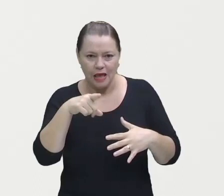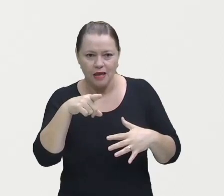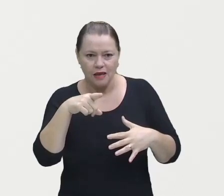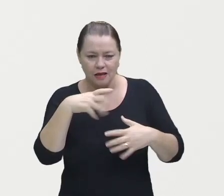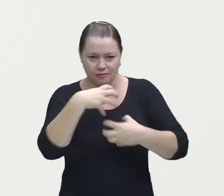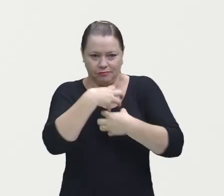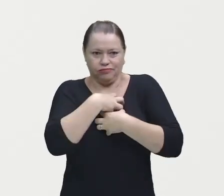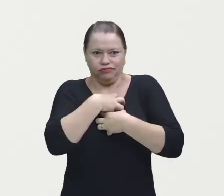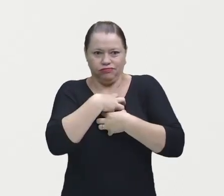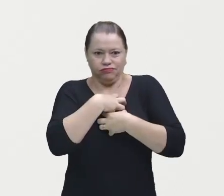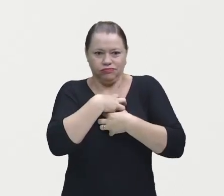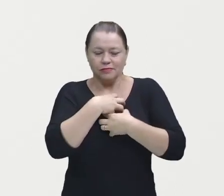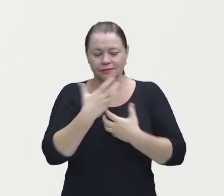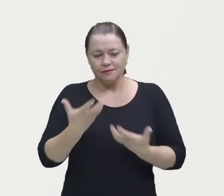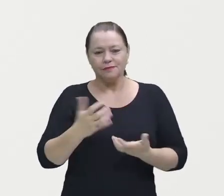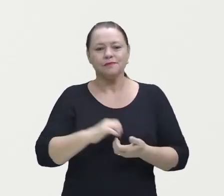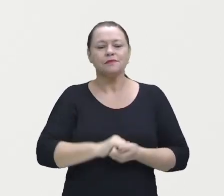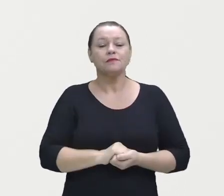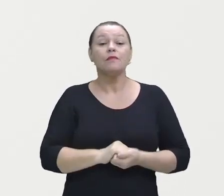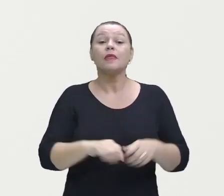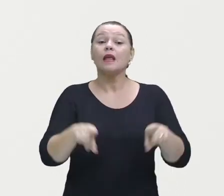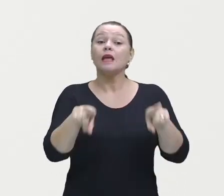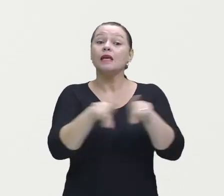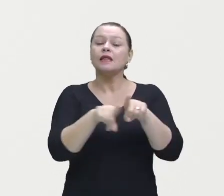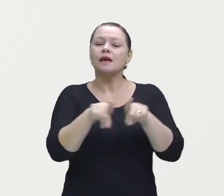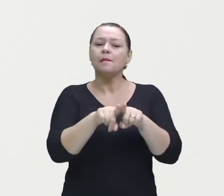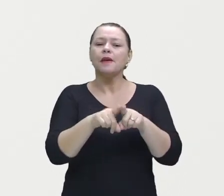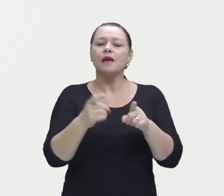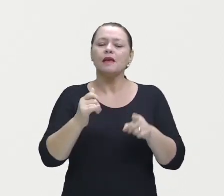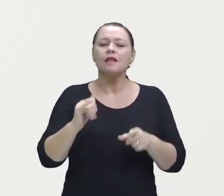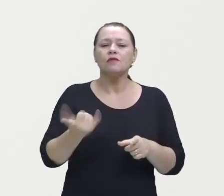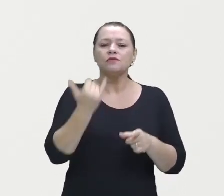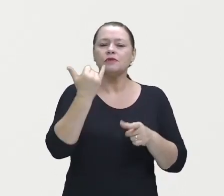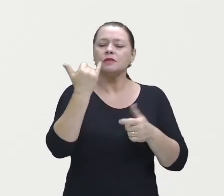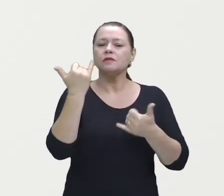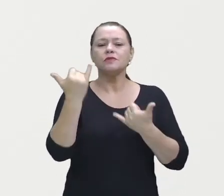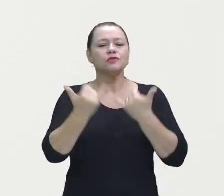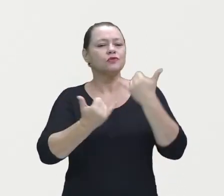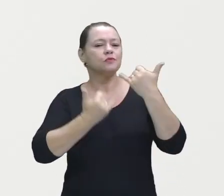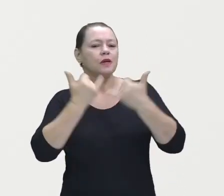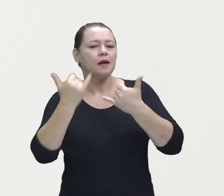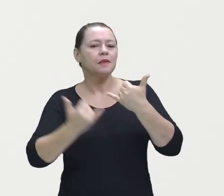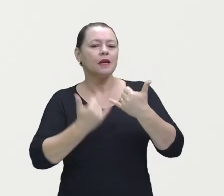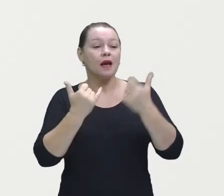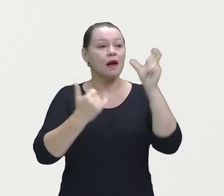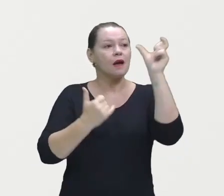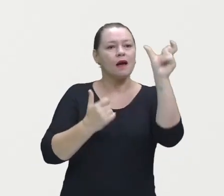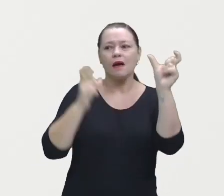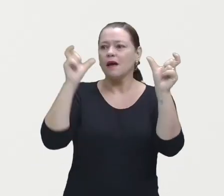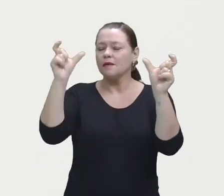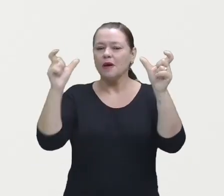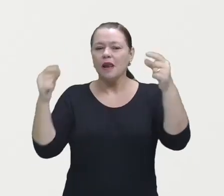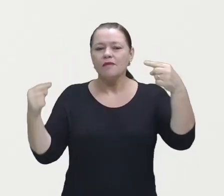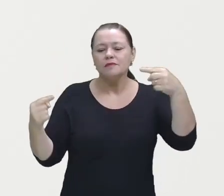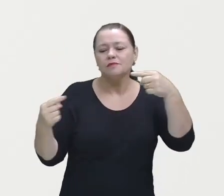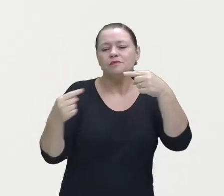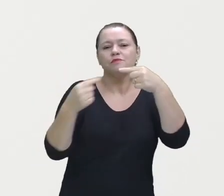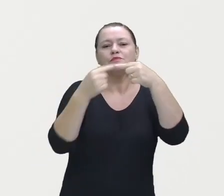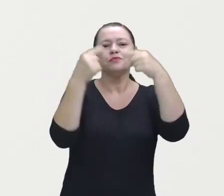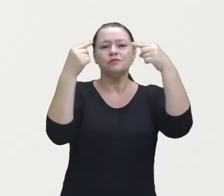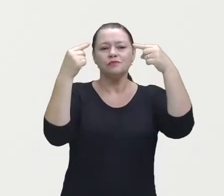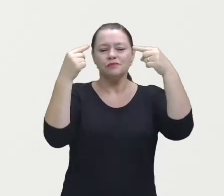Nós tivemos também um jogo que era para ligar as palavras que possuíam o